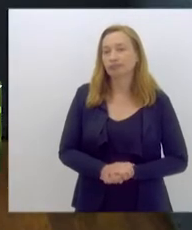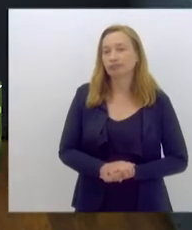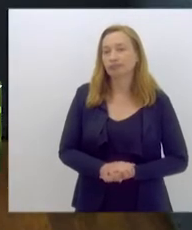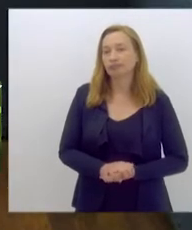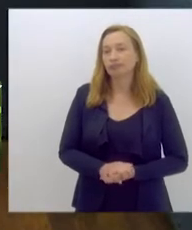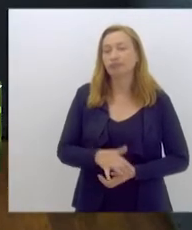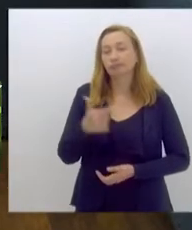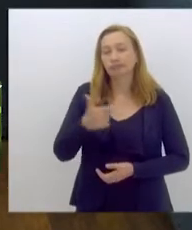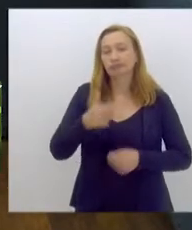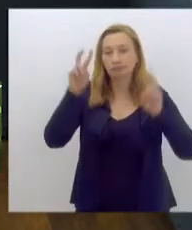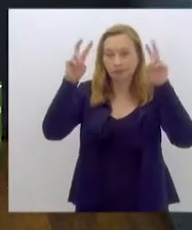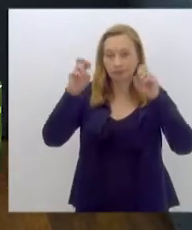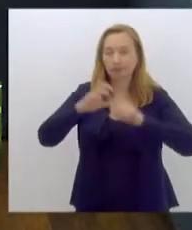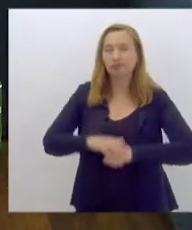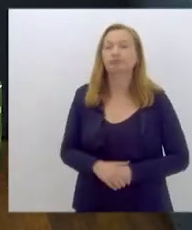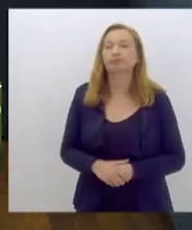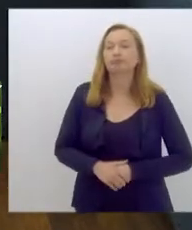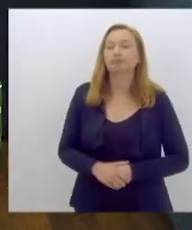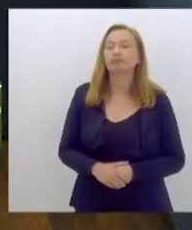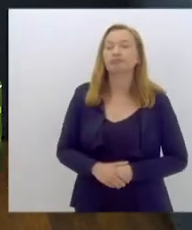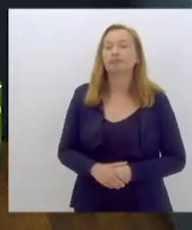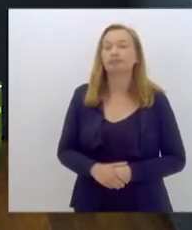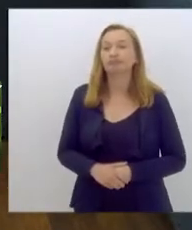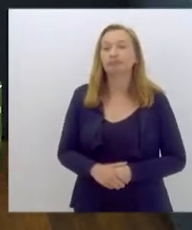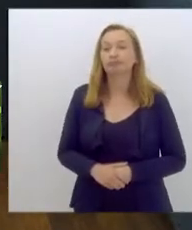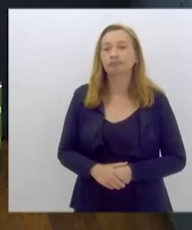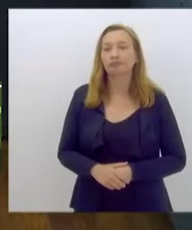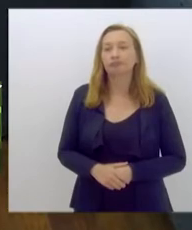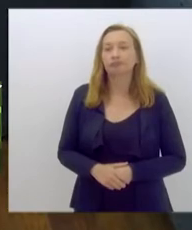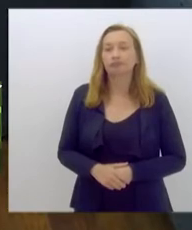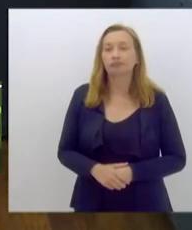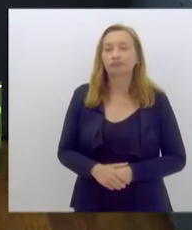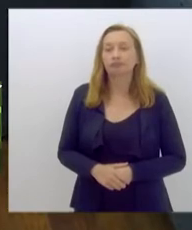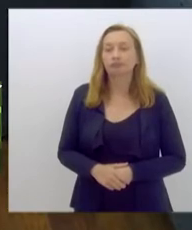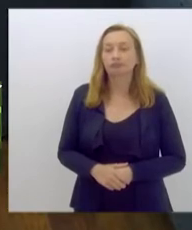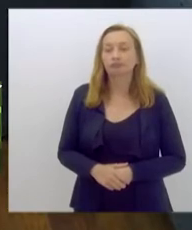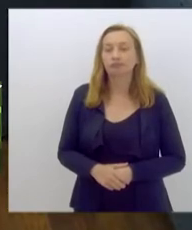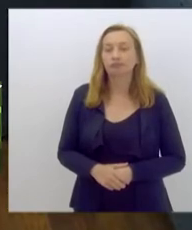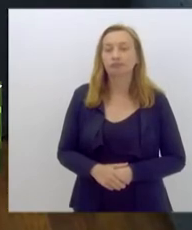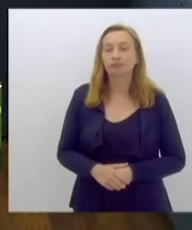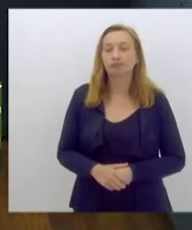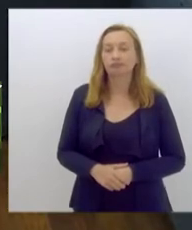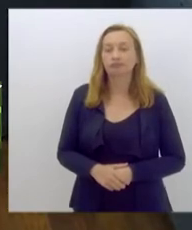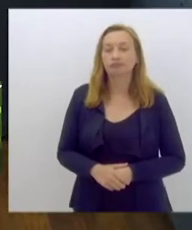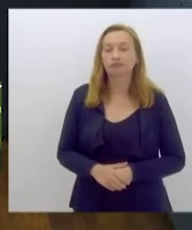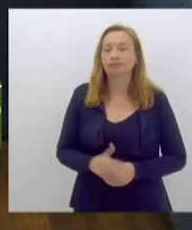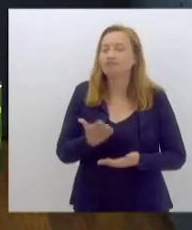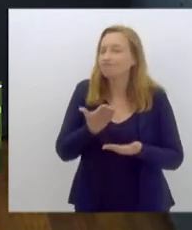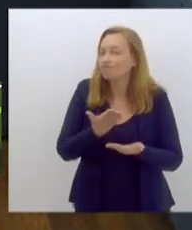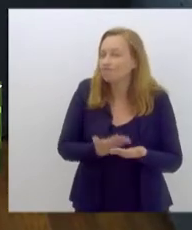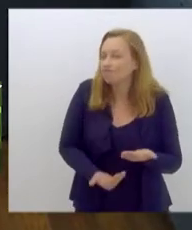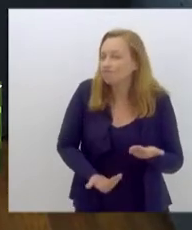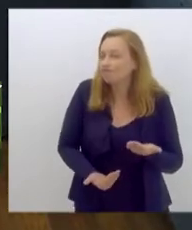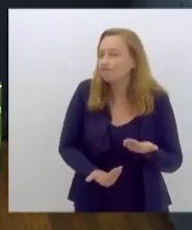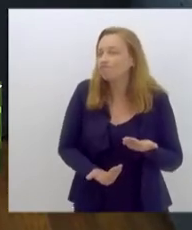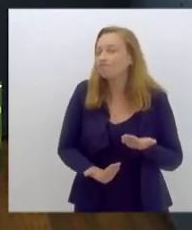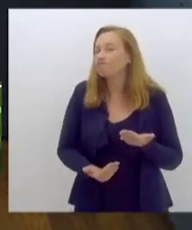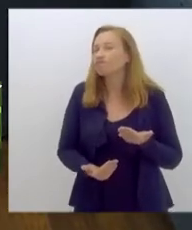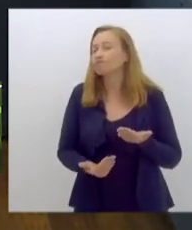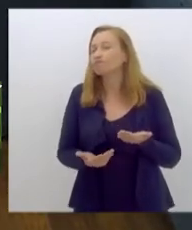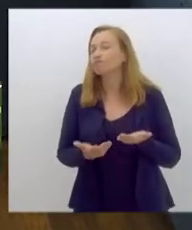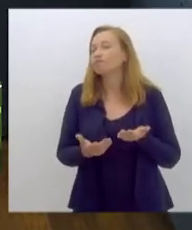A segunda questão é que a perda estimada com essa